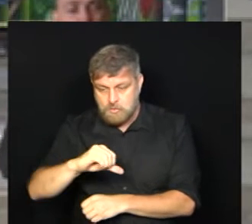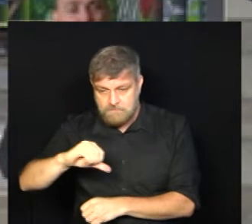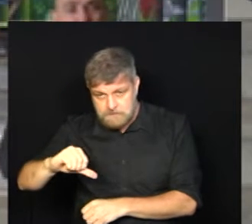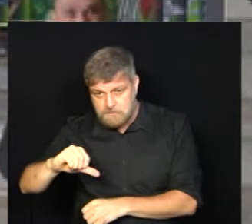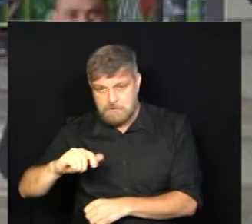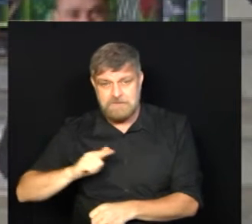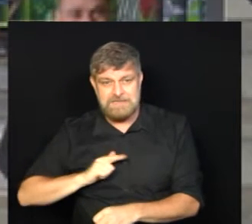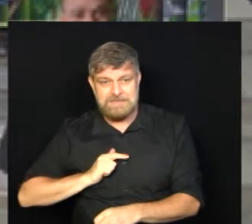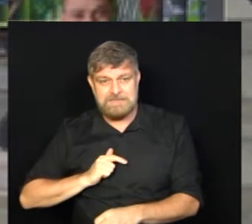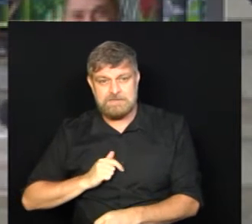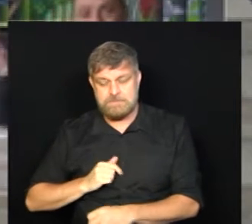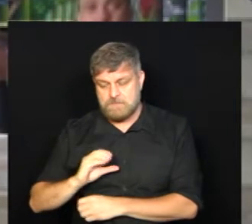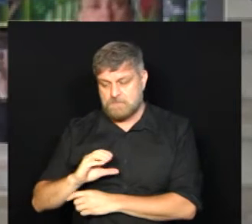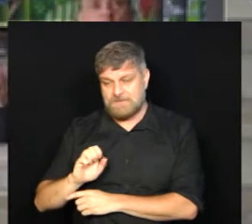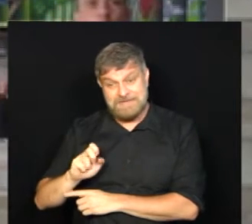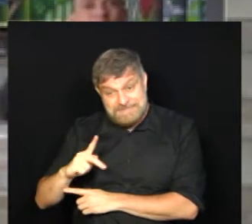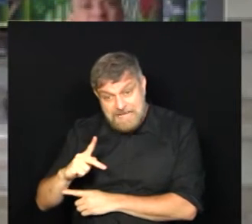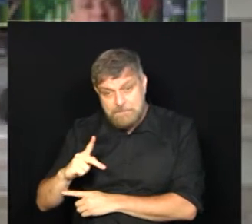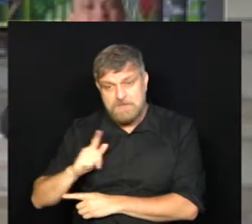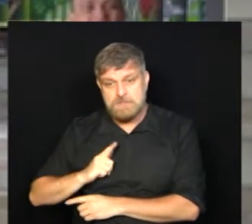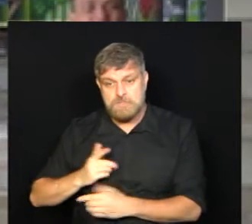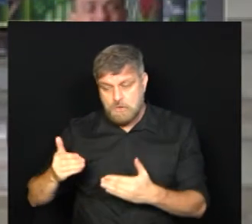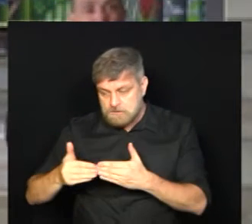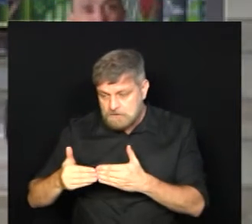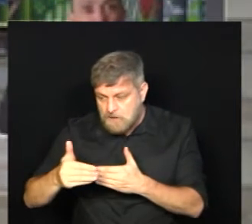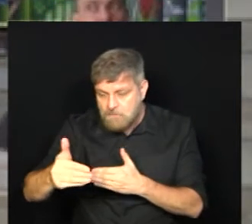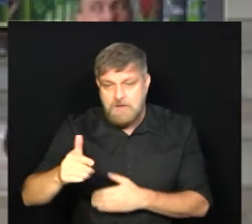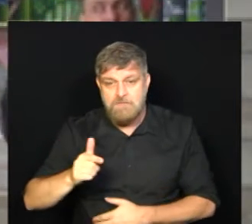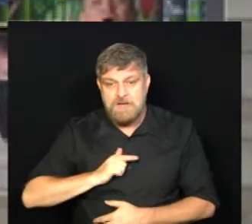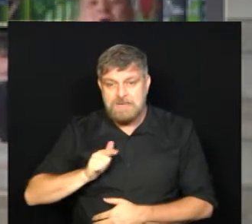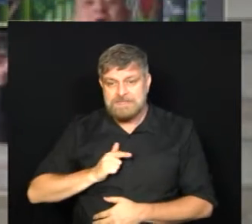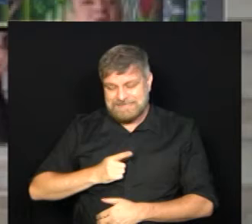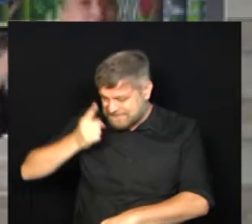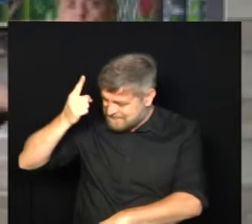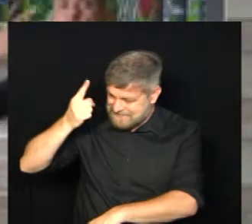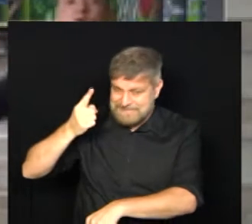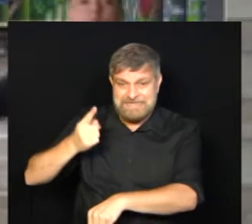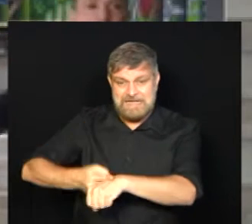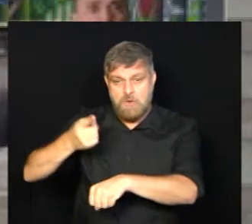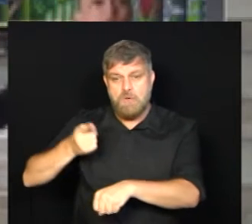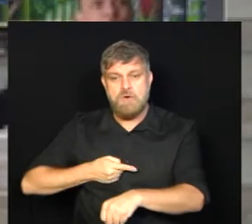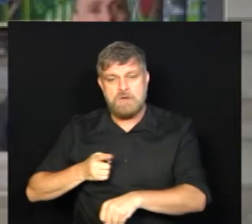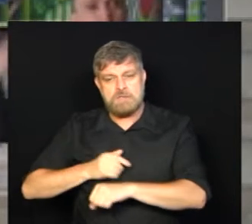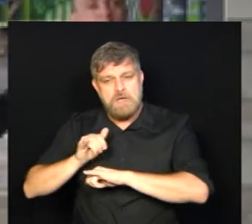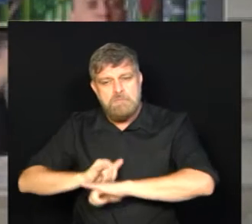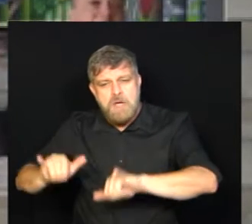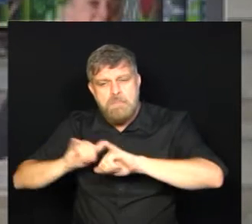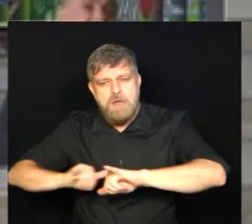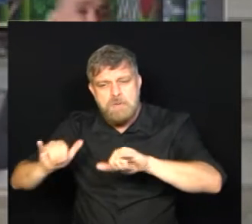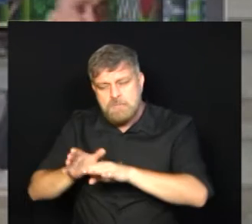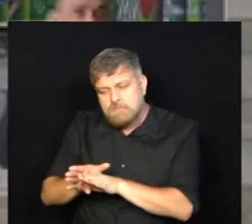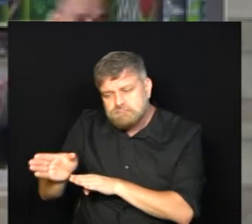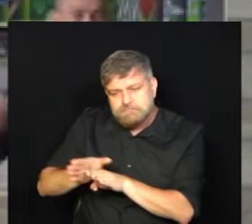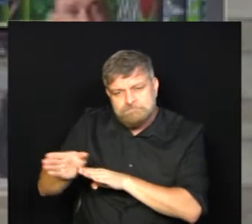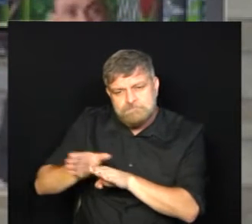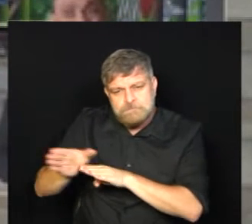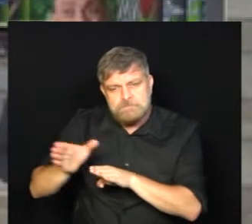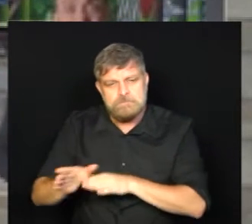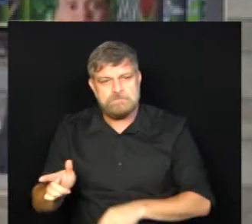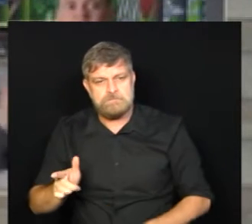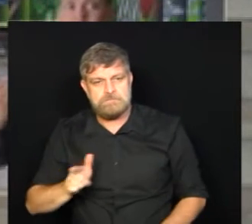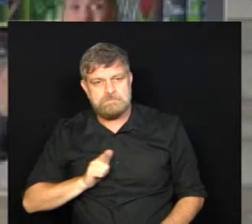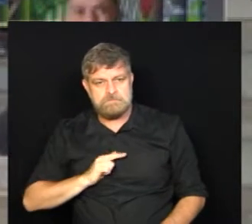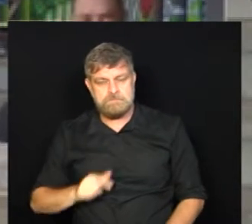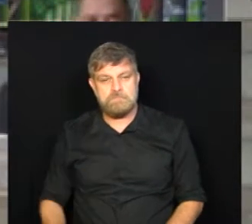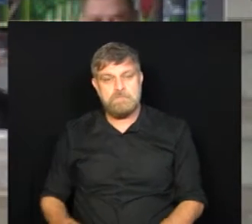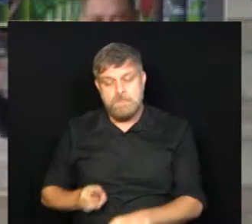40199 com o CEP e a partir de hoje passa a receber imediatamente todos os alertas. E a mensagem que